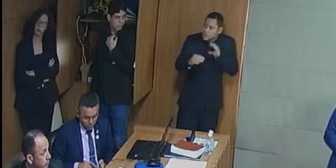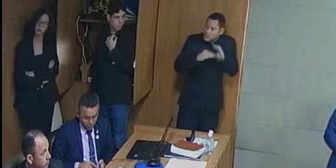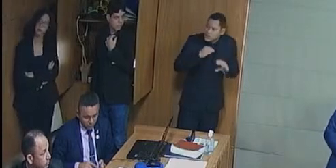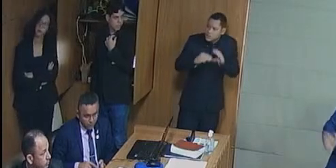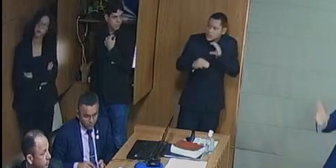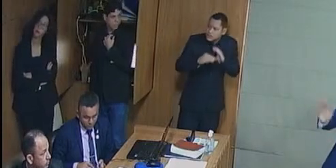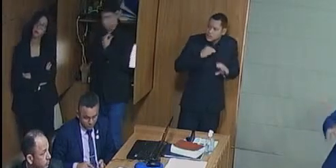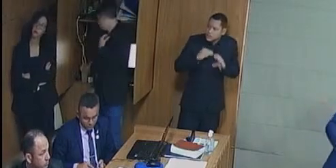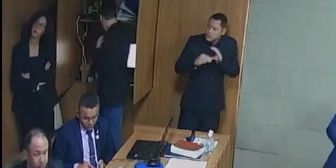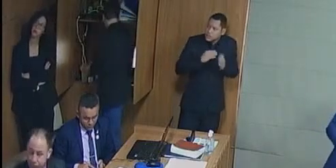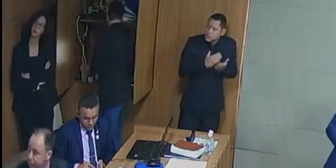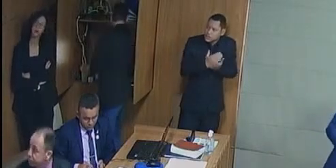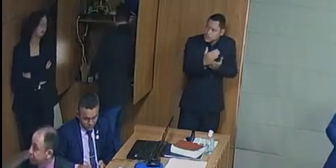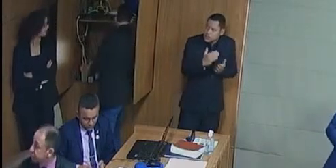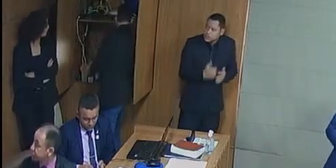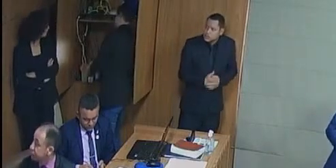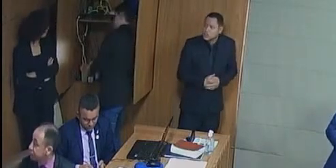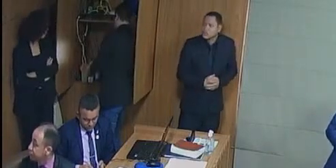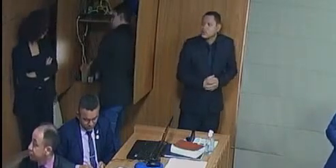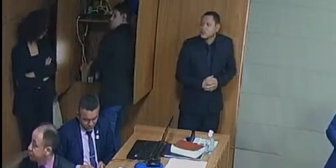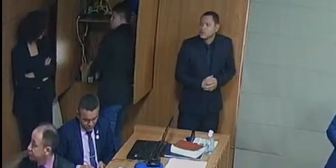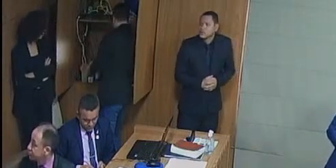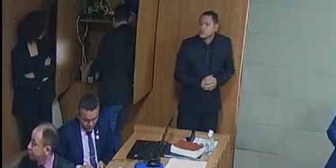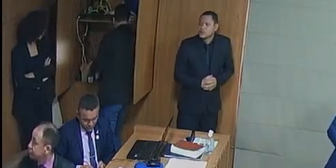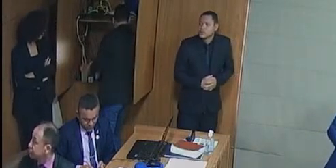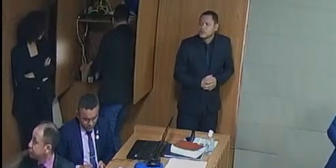mensagens pode passar por